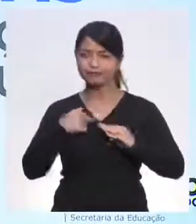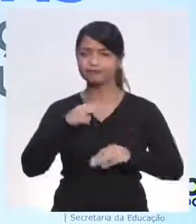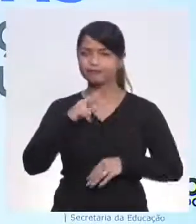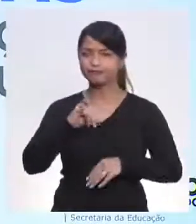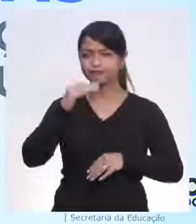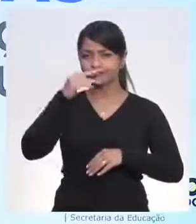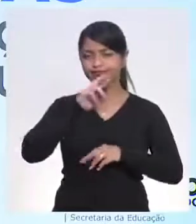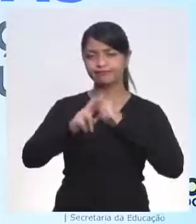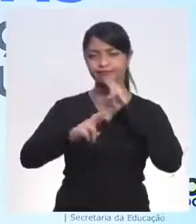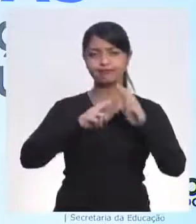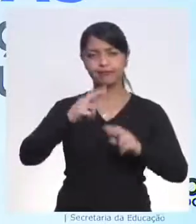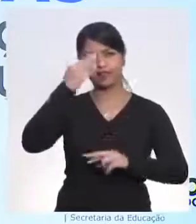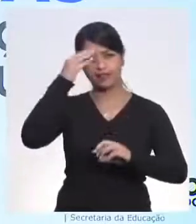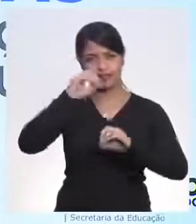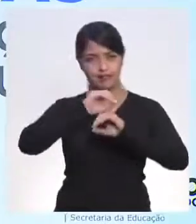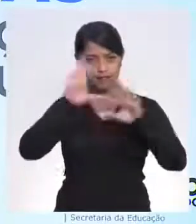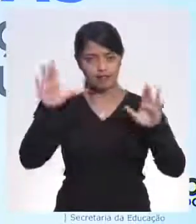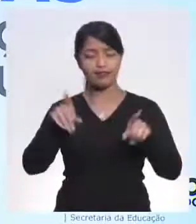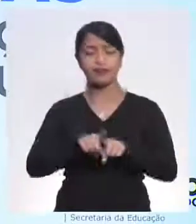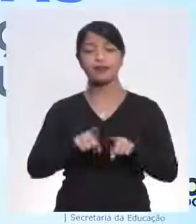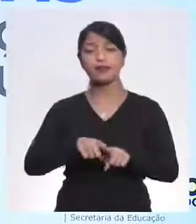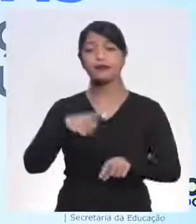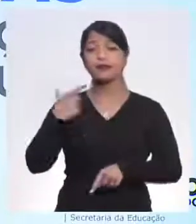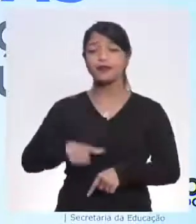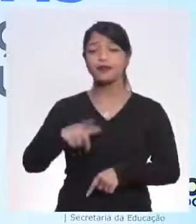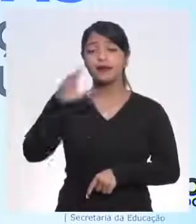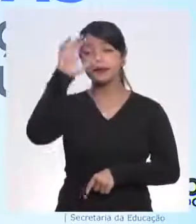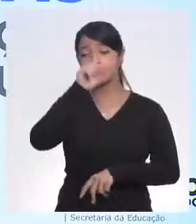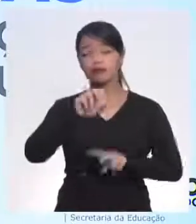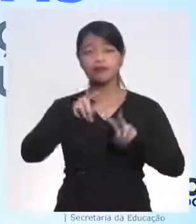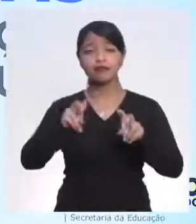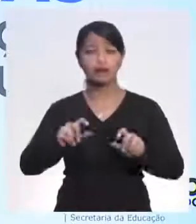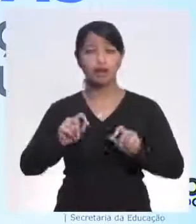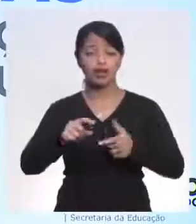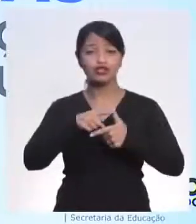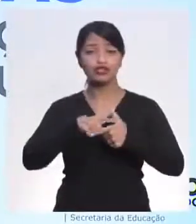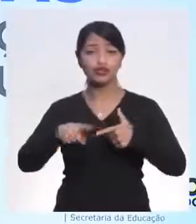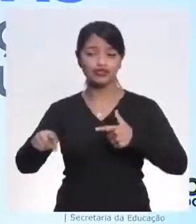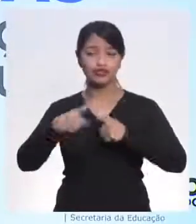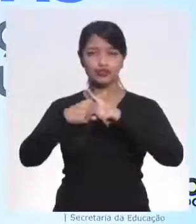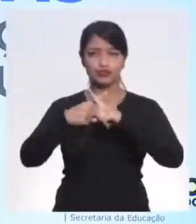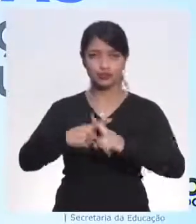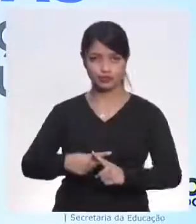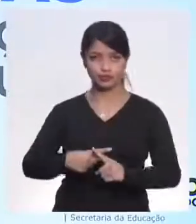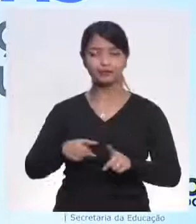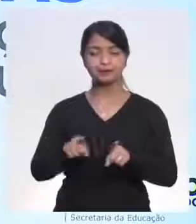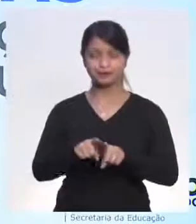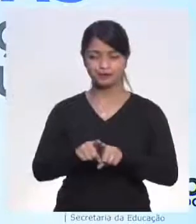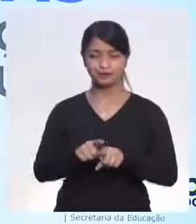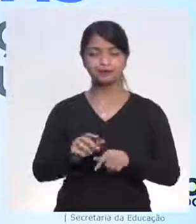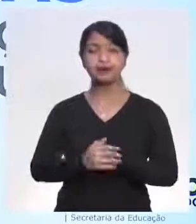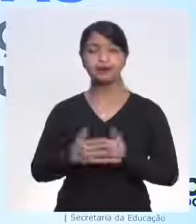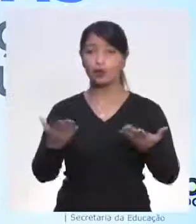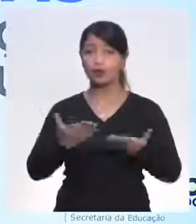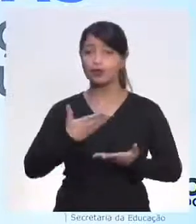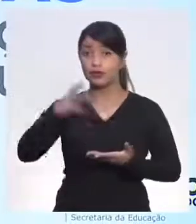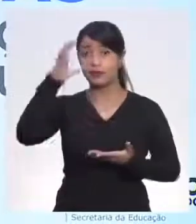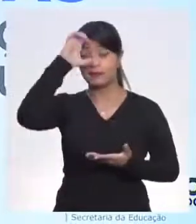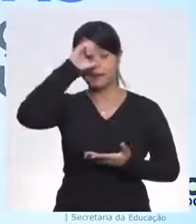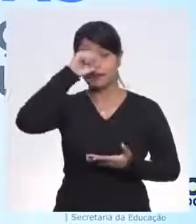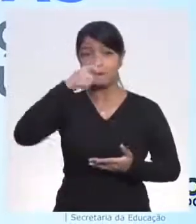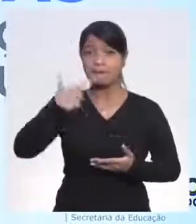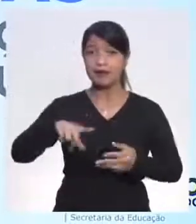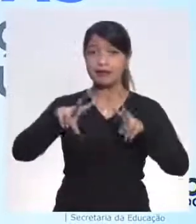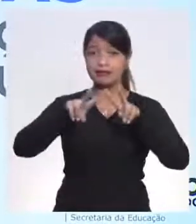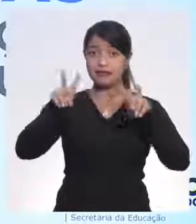também, como nós vimos anteriormente. A aula de hoje nós vamos trabalhar aí um pouquinho de múltiplos, né, e aí vai ter ainda mais um desafio